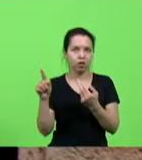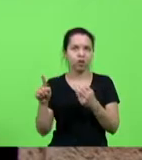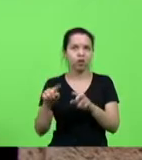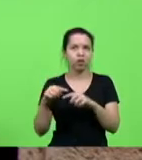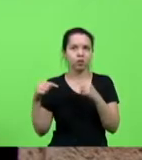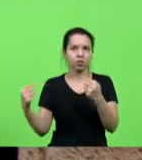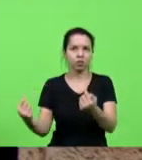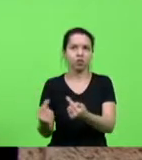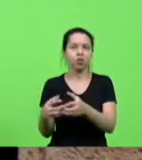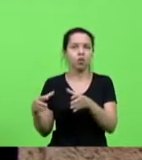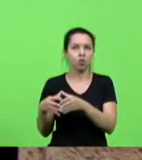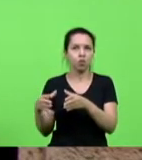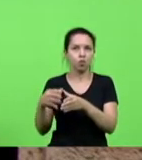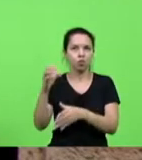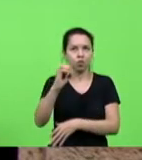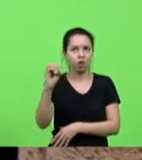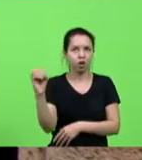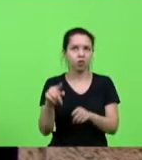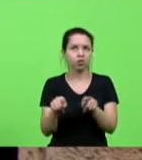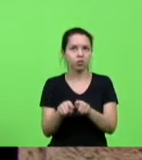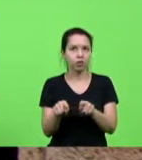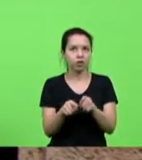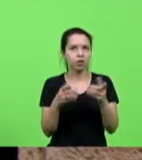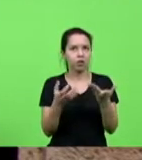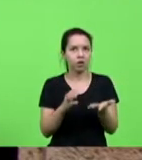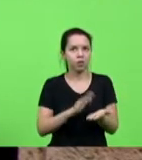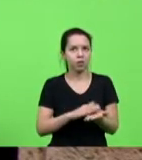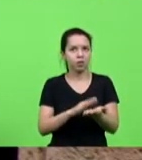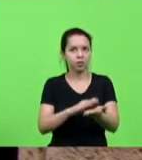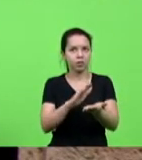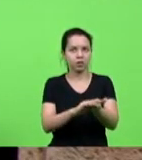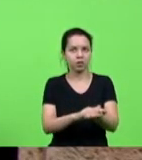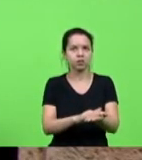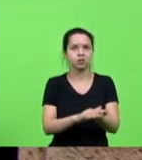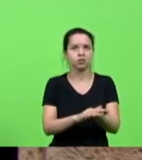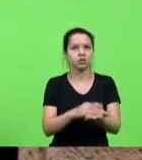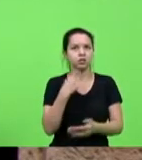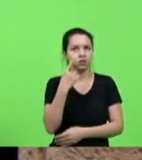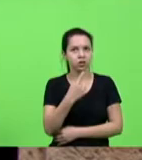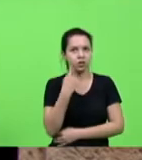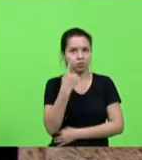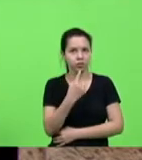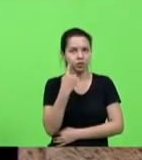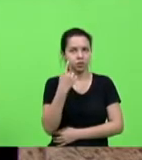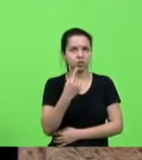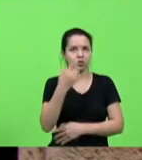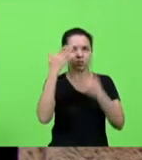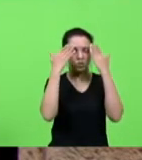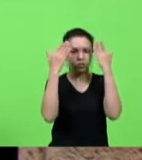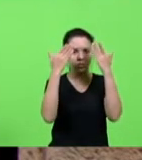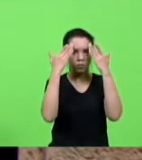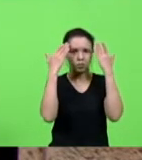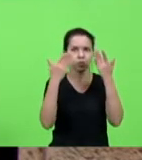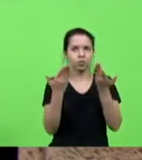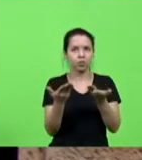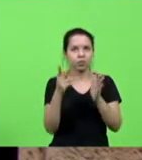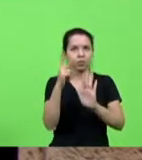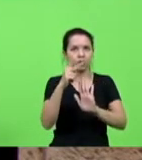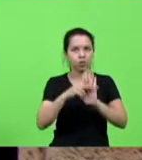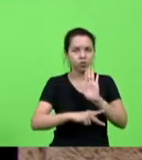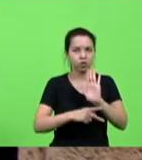Oeste também. E quero parabenizar aqui, deputado José Milton Schaefer, por esse projeto que vai